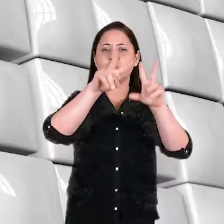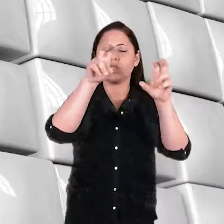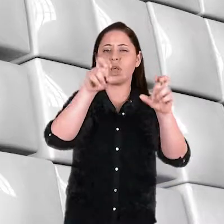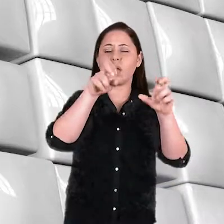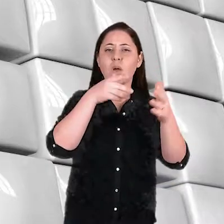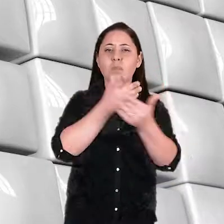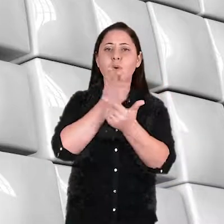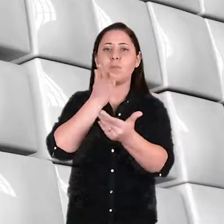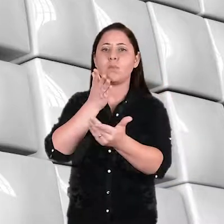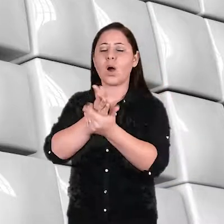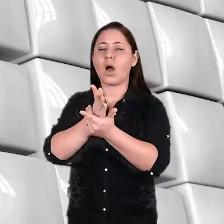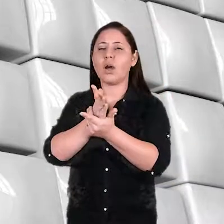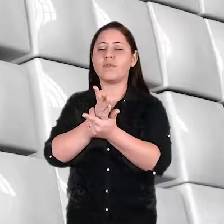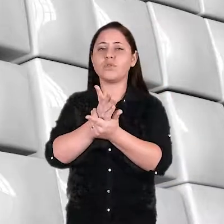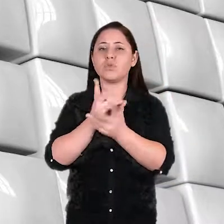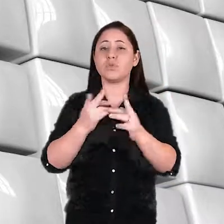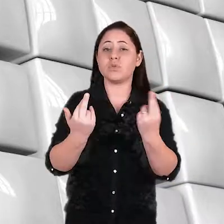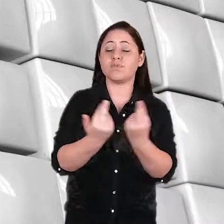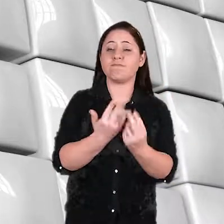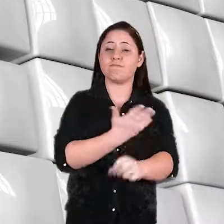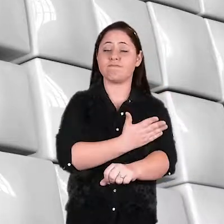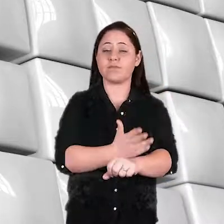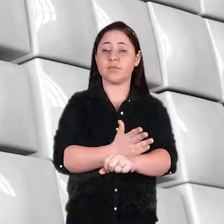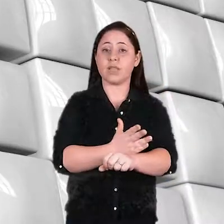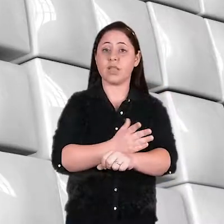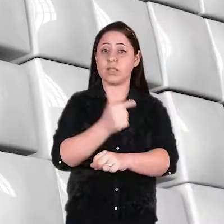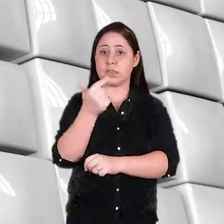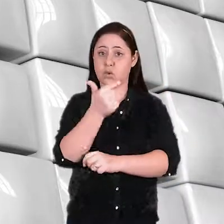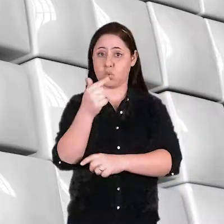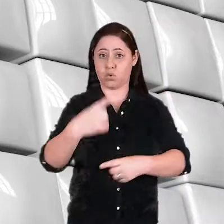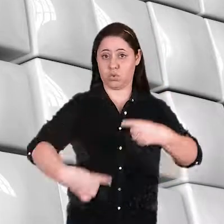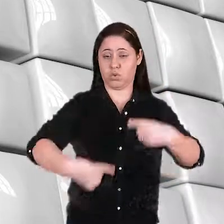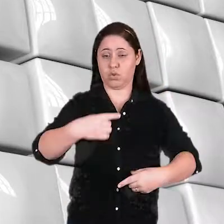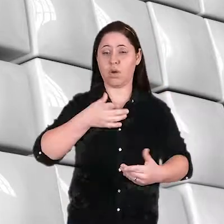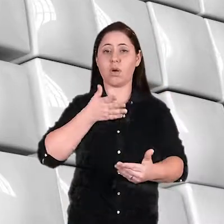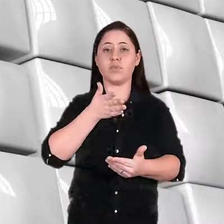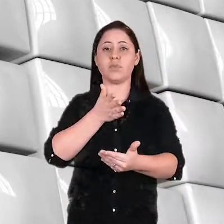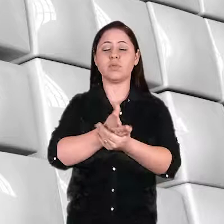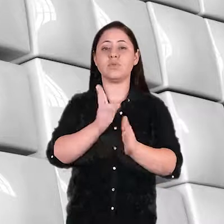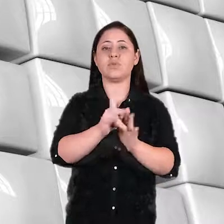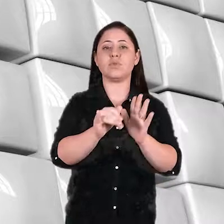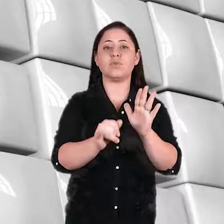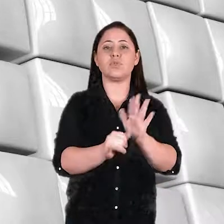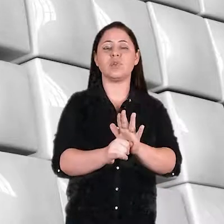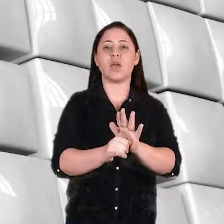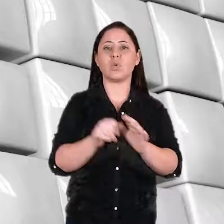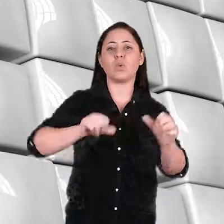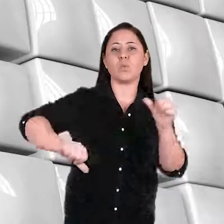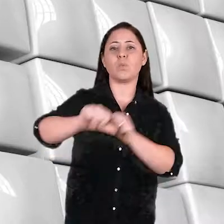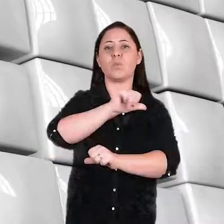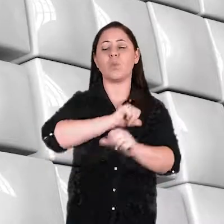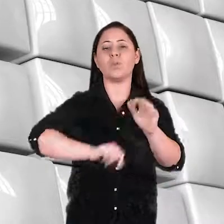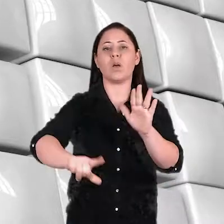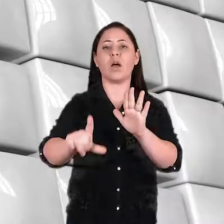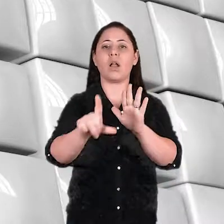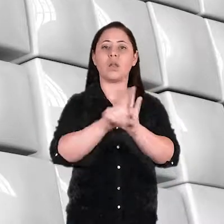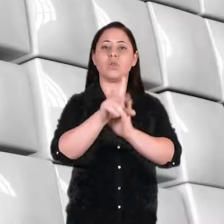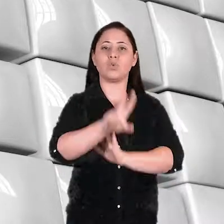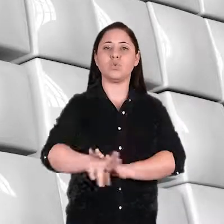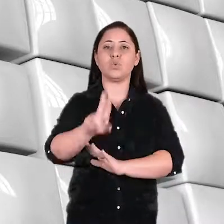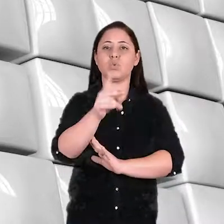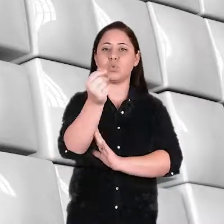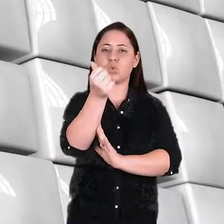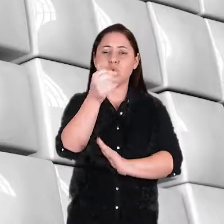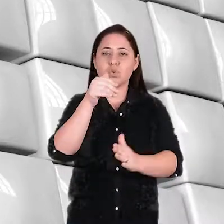Sete matérias foram aprovadas na ordem do dia. Em segunda discussão, foi aprovado o projeto que muda a